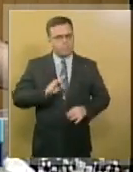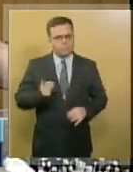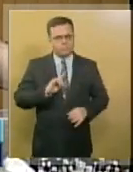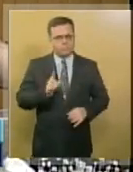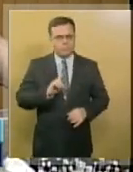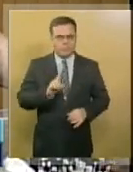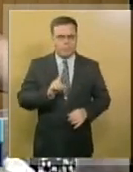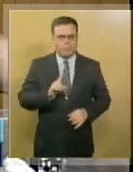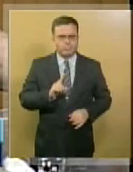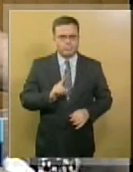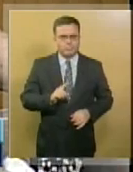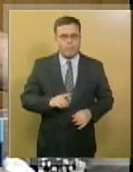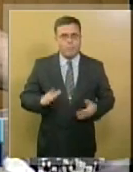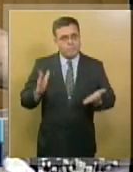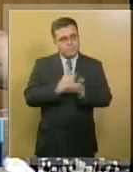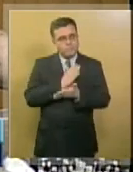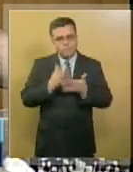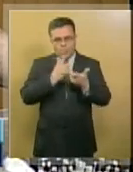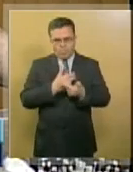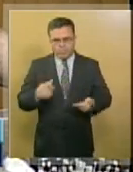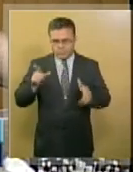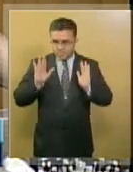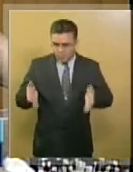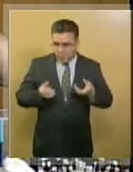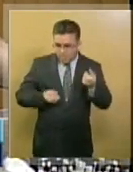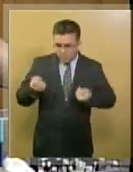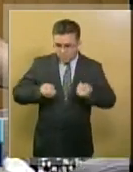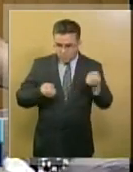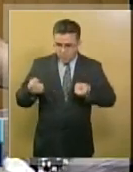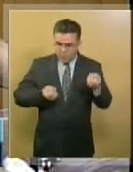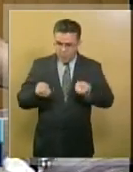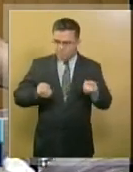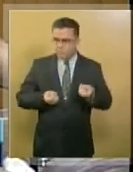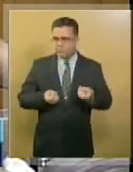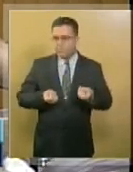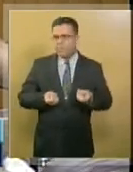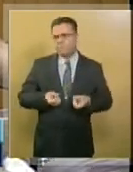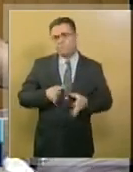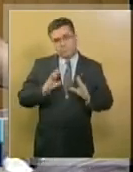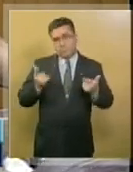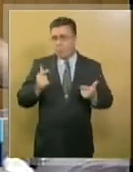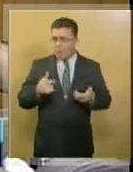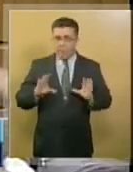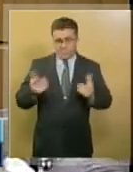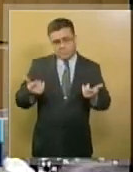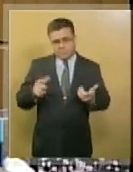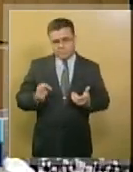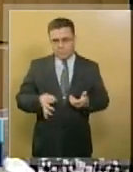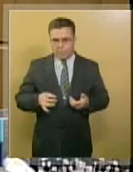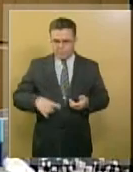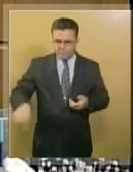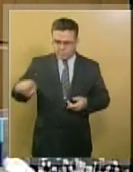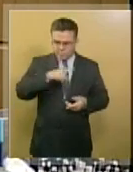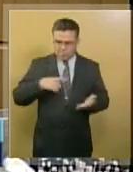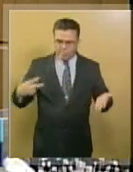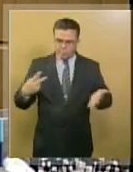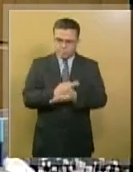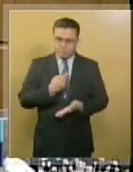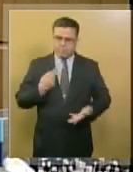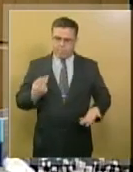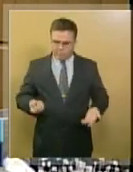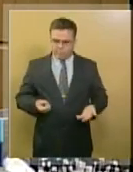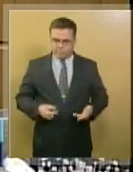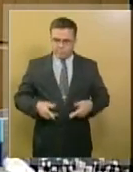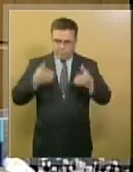fatos. Alguns dos senhores aqui andam de carro? Isso é uma brincadeira, senhores. Claro que andam. Sabiam que os senhores estão suscetíveis a tudo que eu